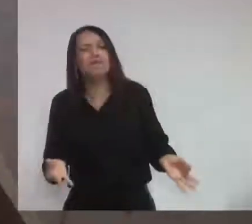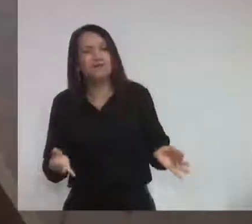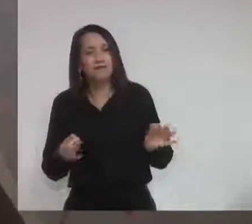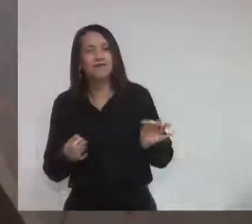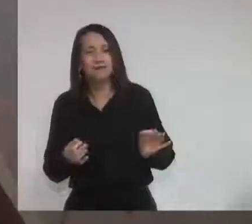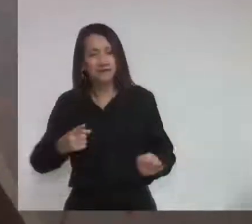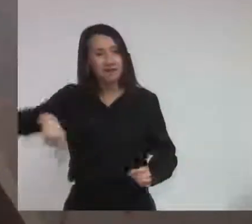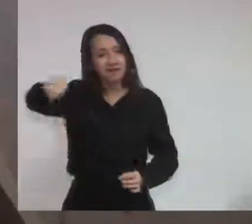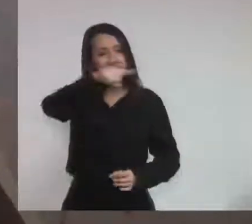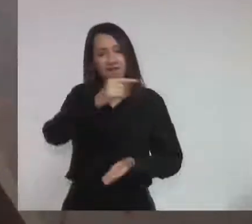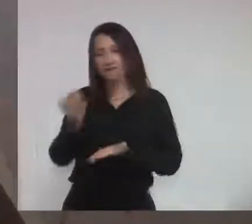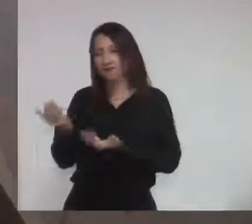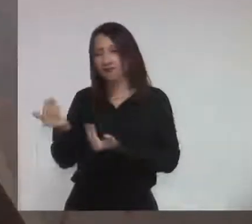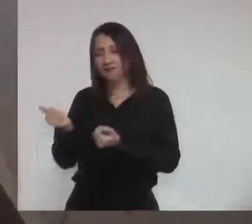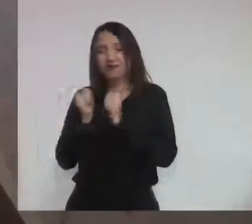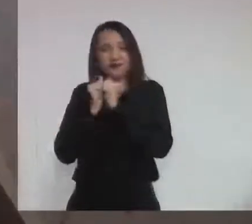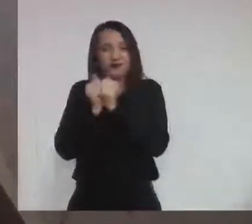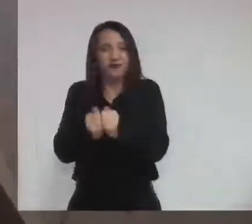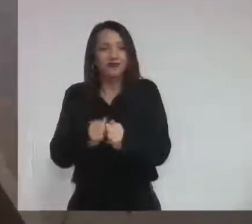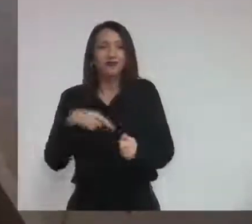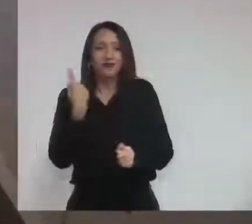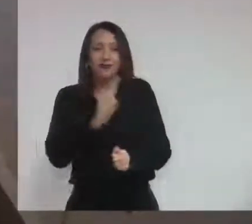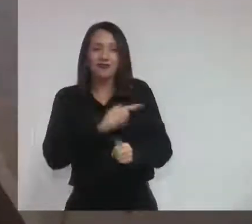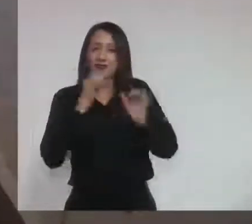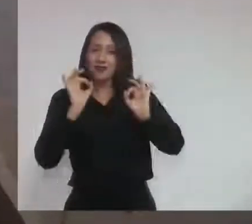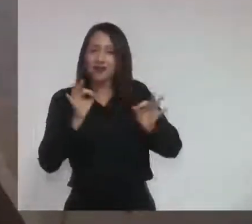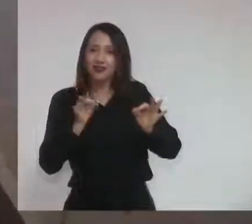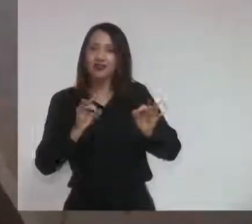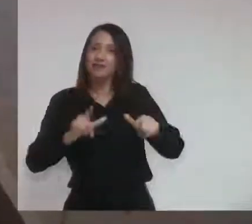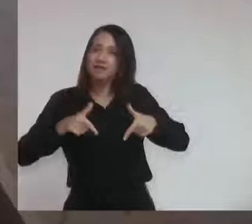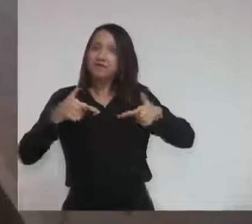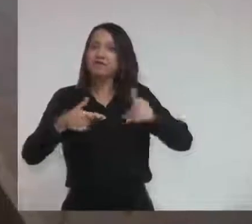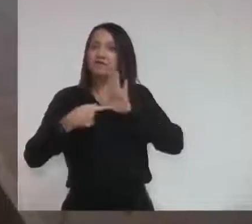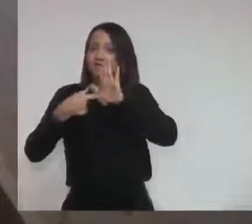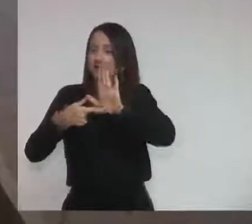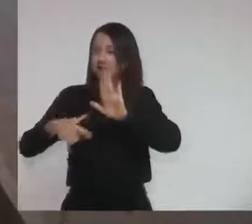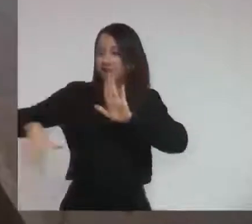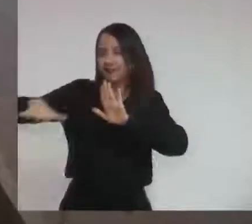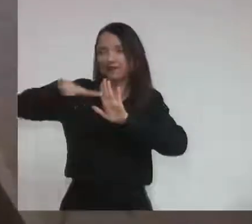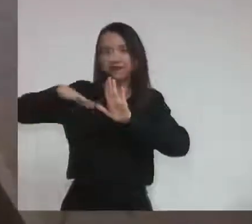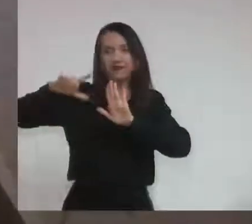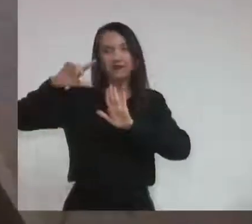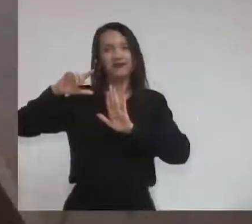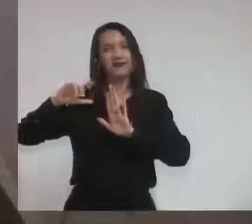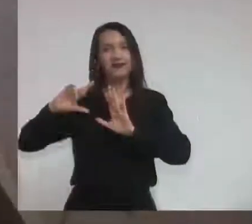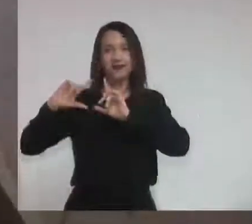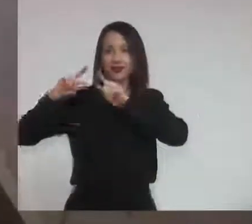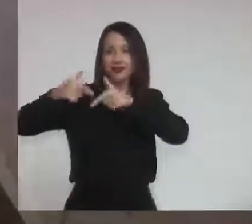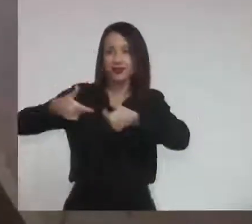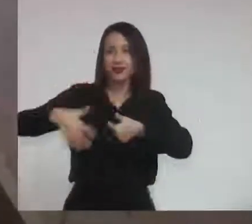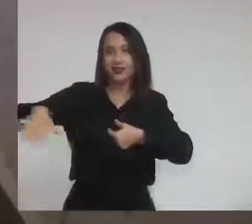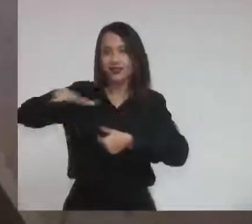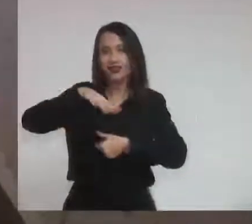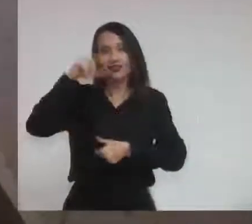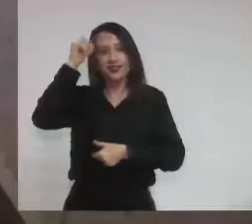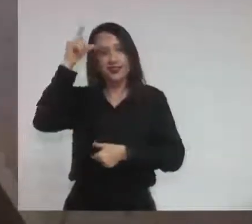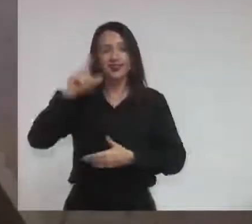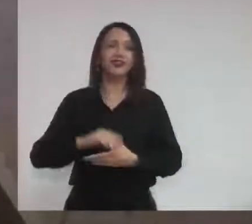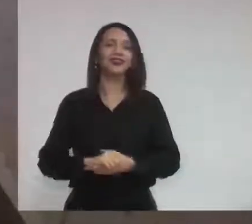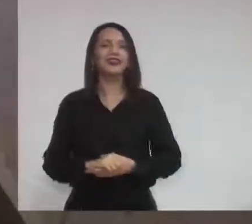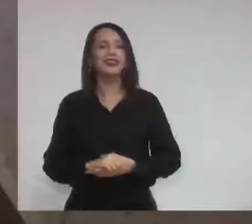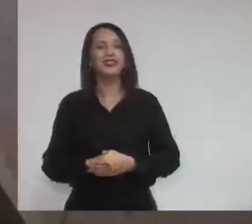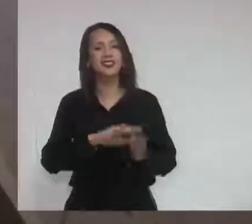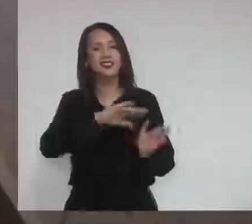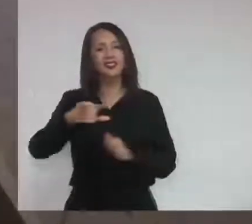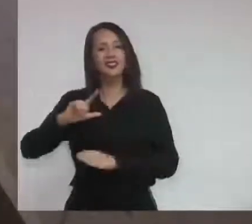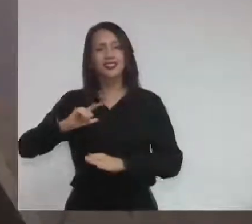alguns jovens no meio que acompanham, que quem sabe consigam levar à frente essas tradições. Depois tivemos uma apresentação da Corporação, uma brilhante